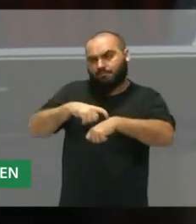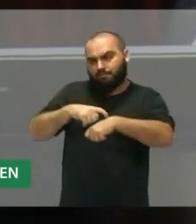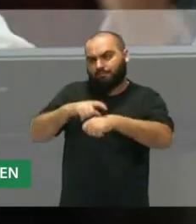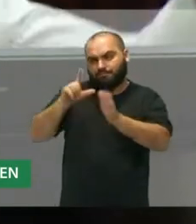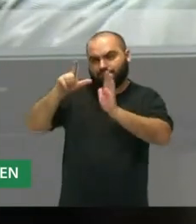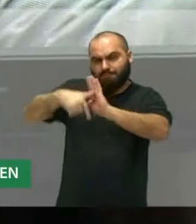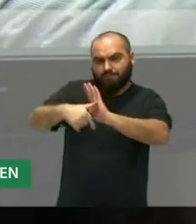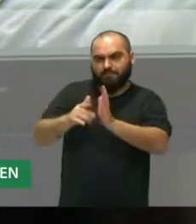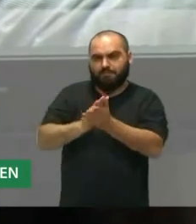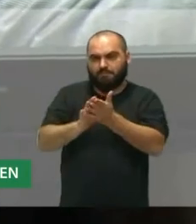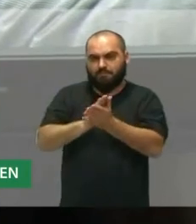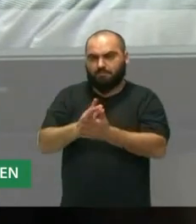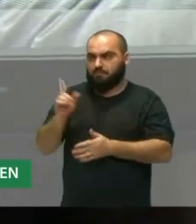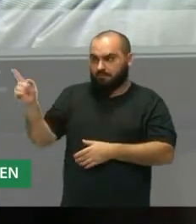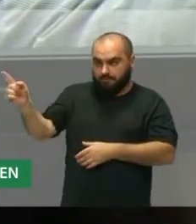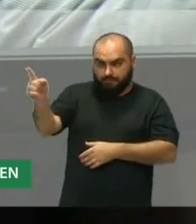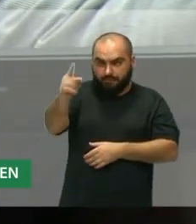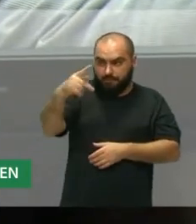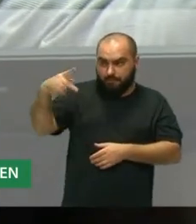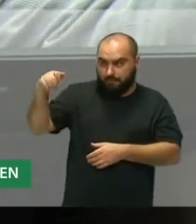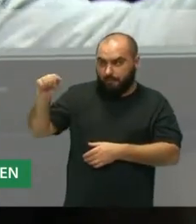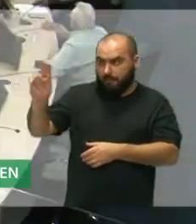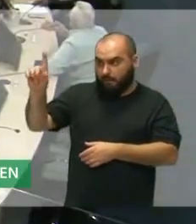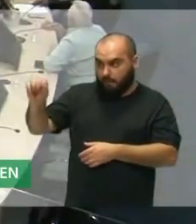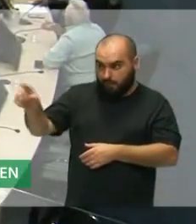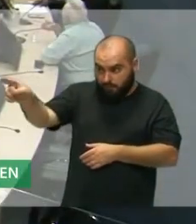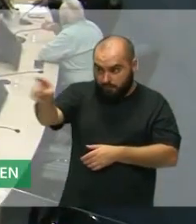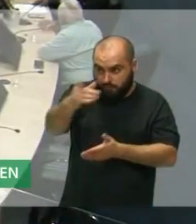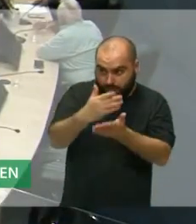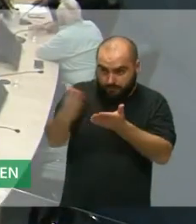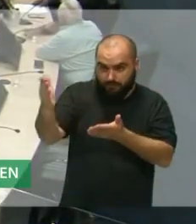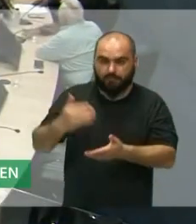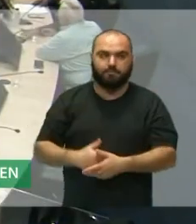tá? Podemos vir de lá com o seu Paulo Sabatsky?